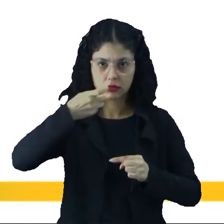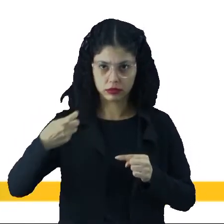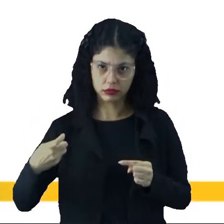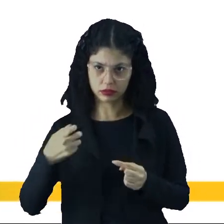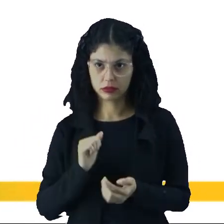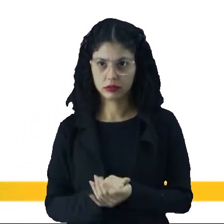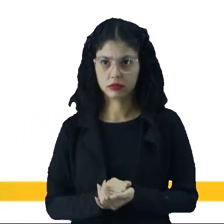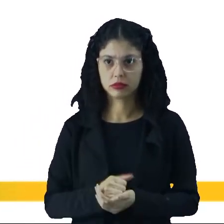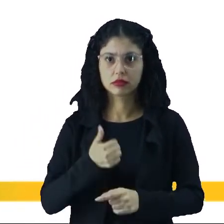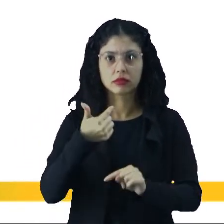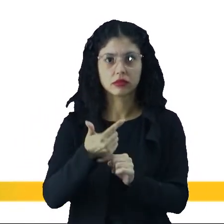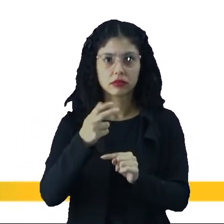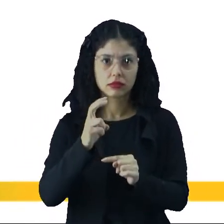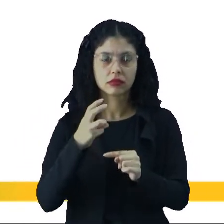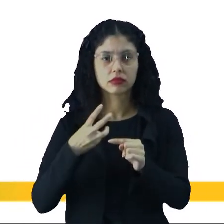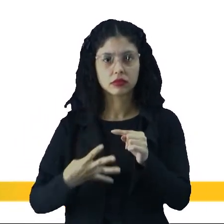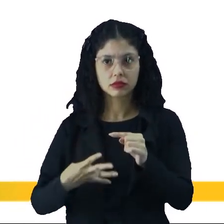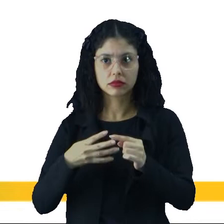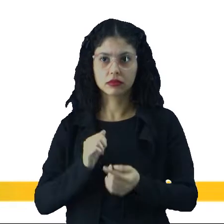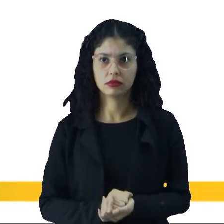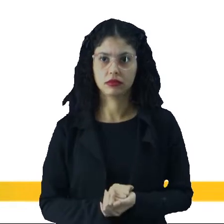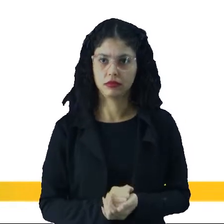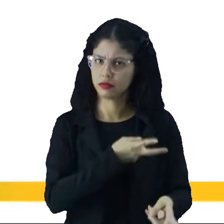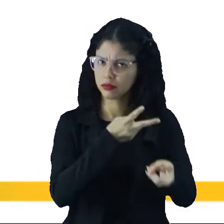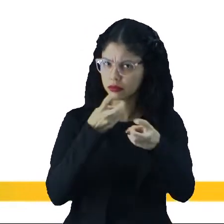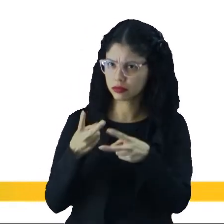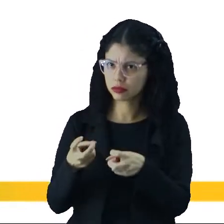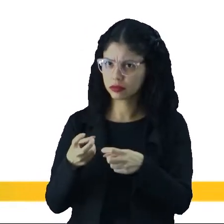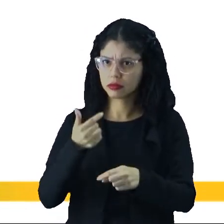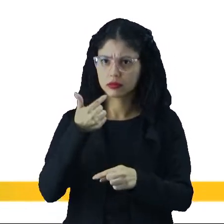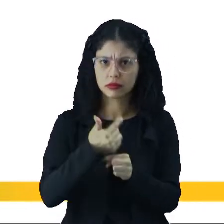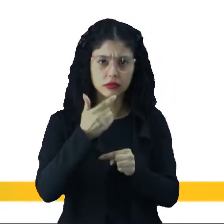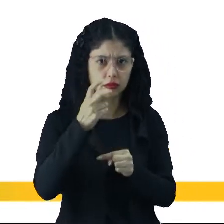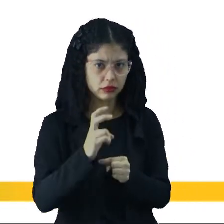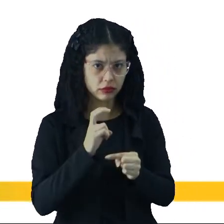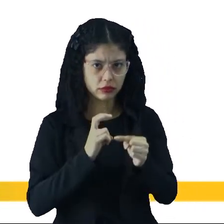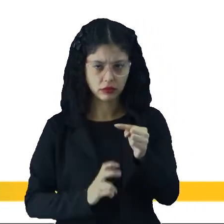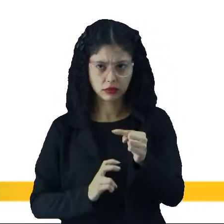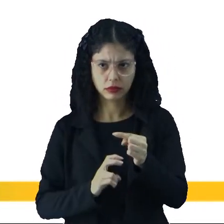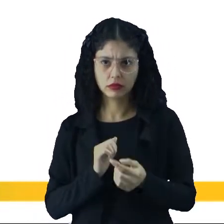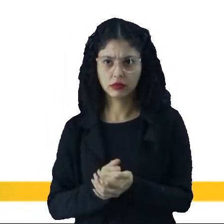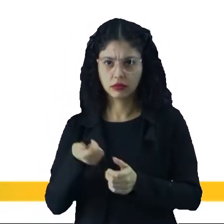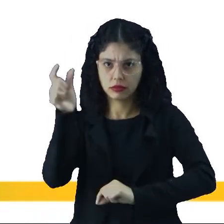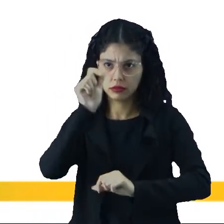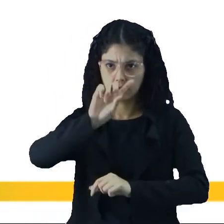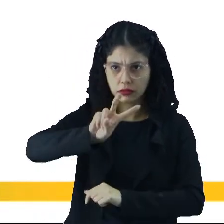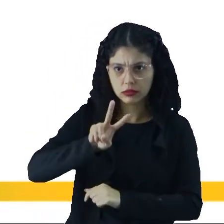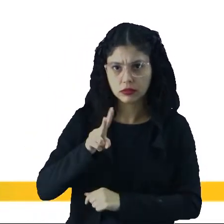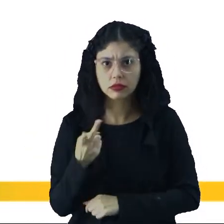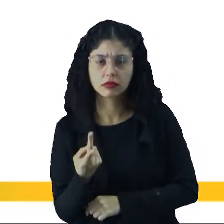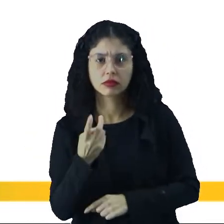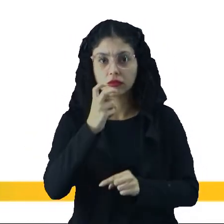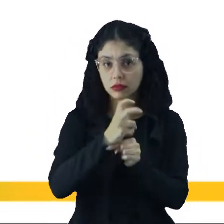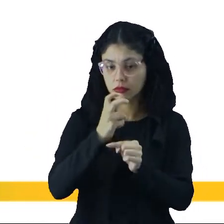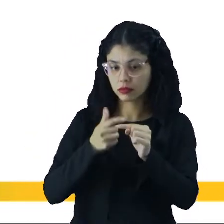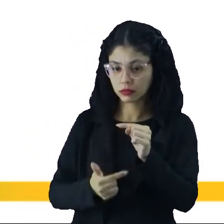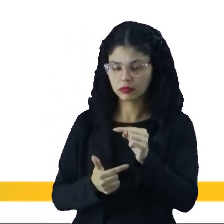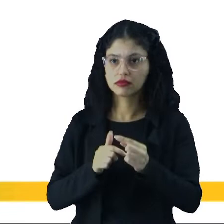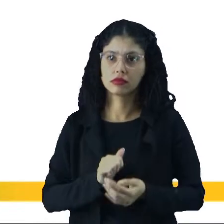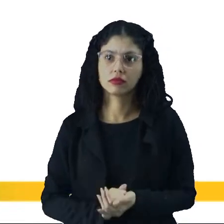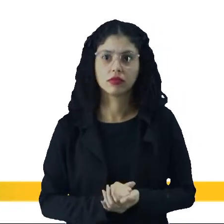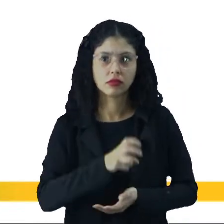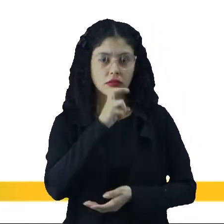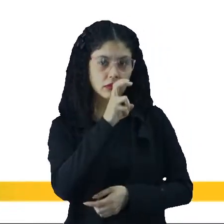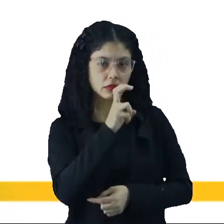3x igual a 25/4. Perceberam? É 2 sobre 5. Se eu inverter, vai ficar 5 sobre 2.